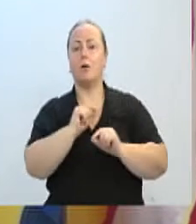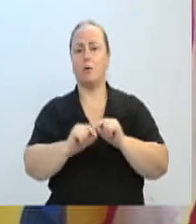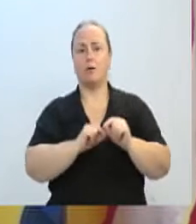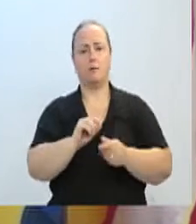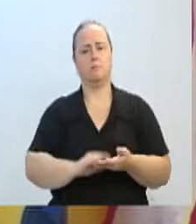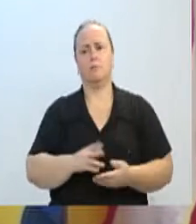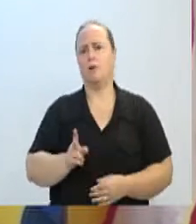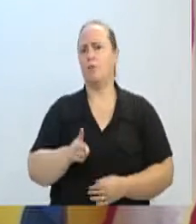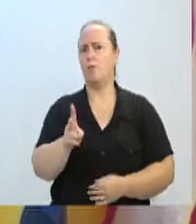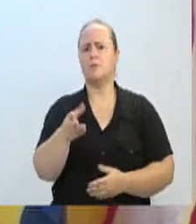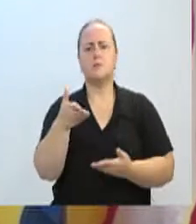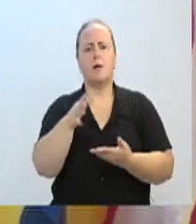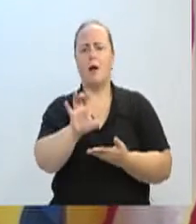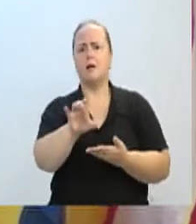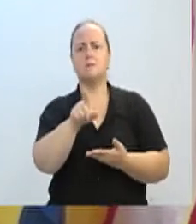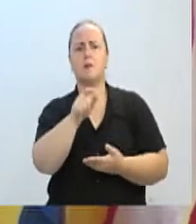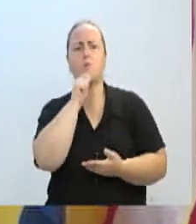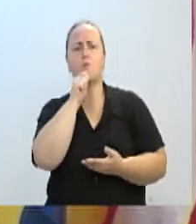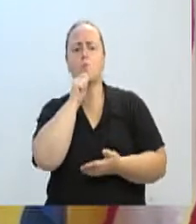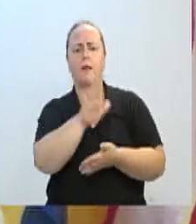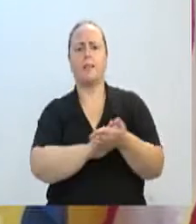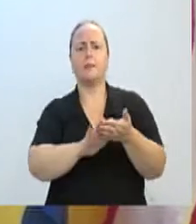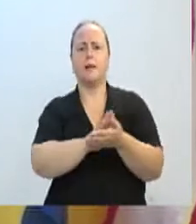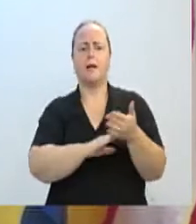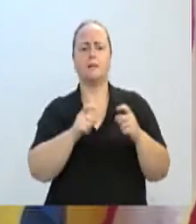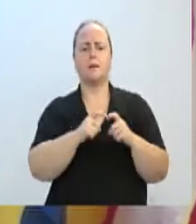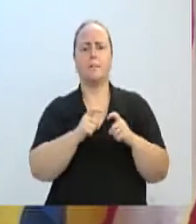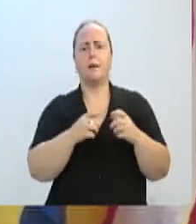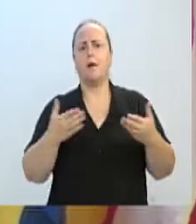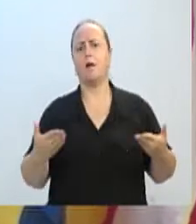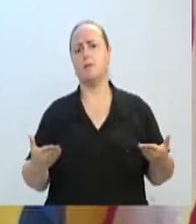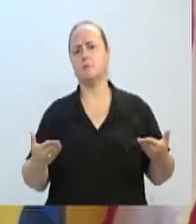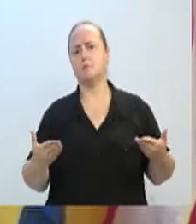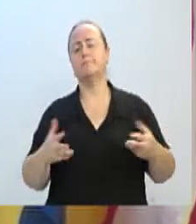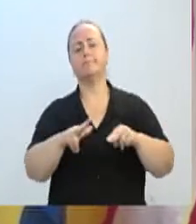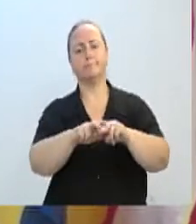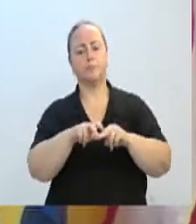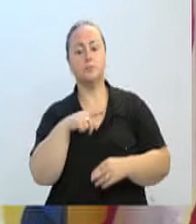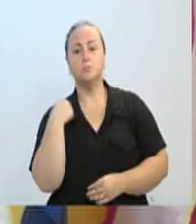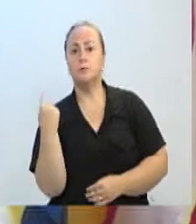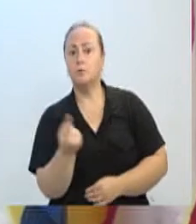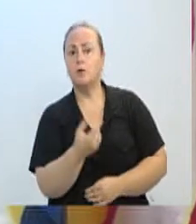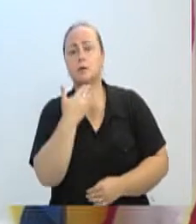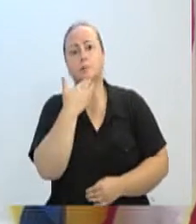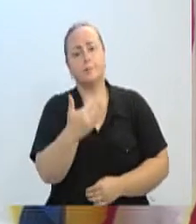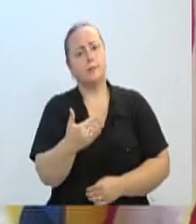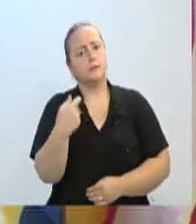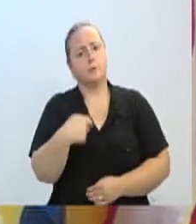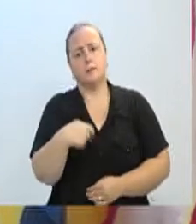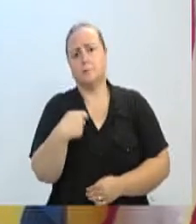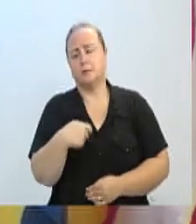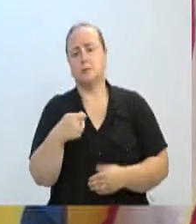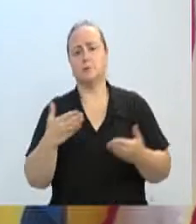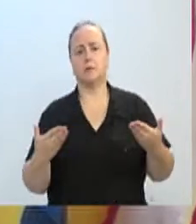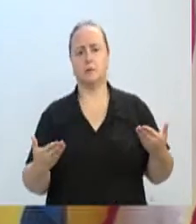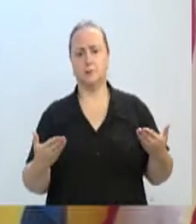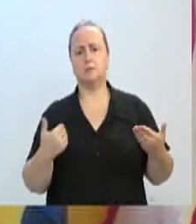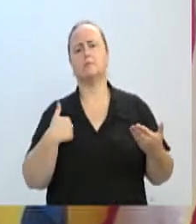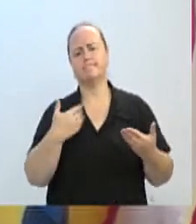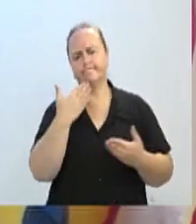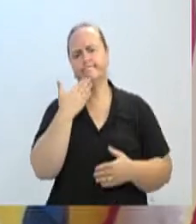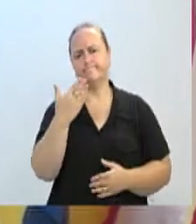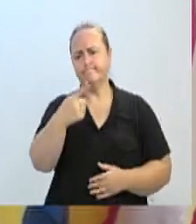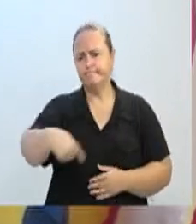desassistida e sem médico lá na ponta. E isso é algo que nós aqui temos que cobrar e muito. E peço que o senhor tome